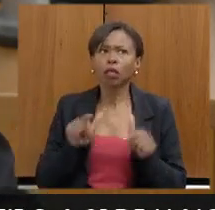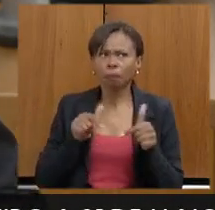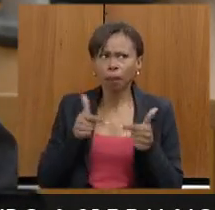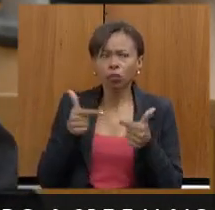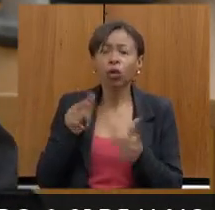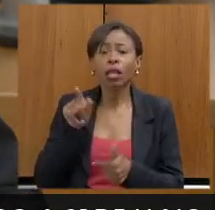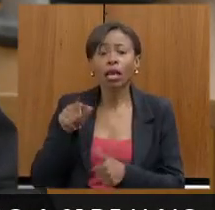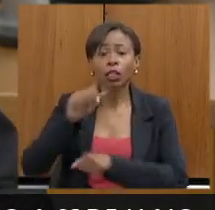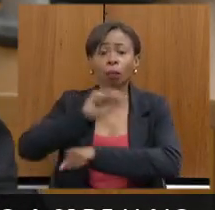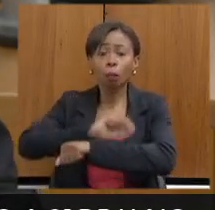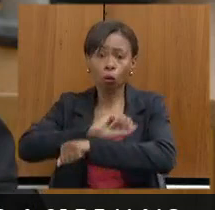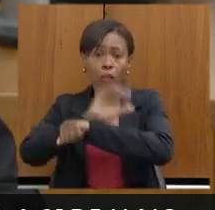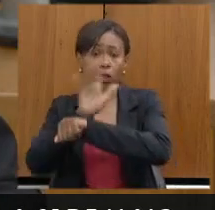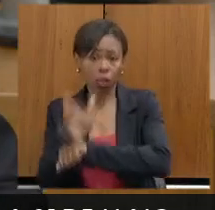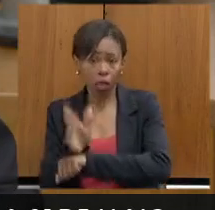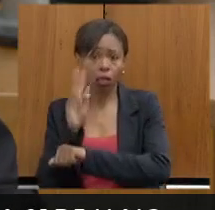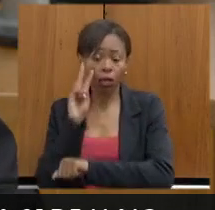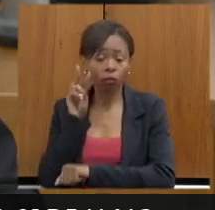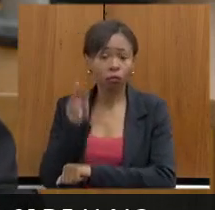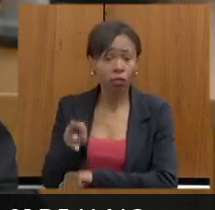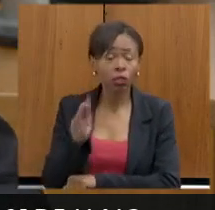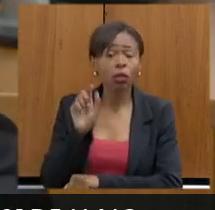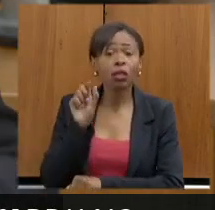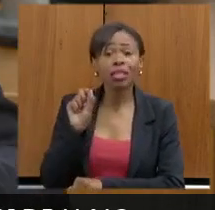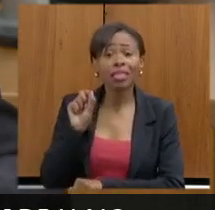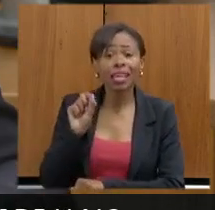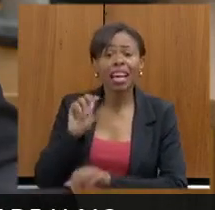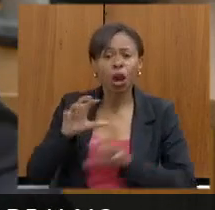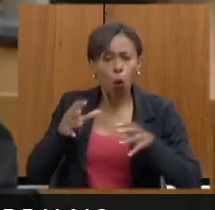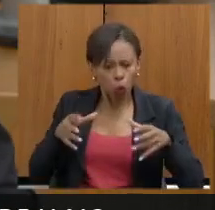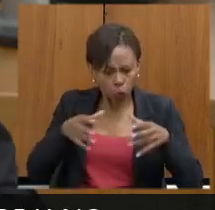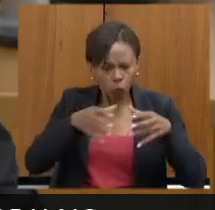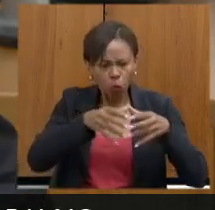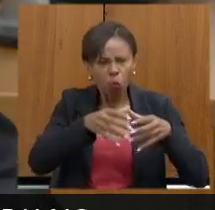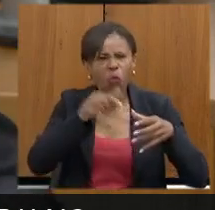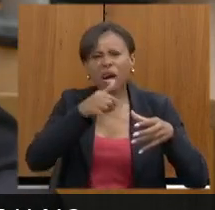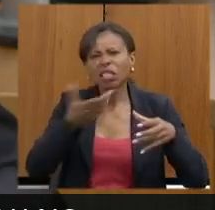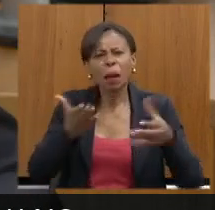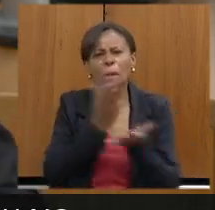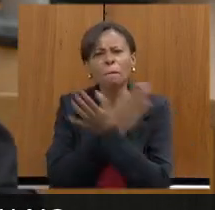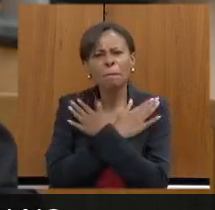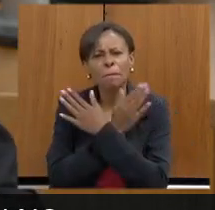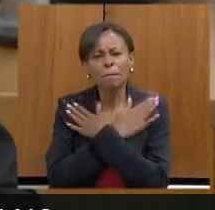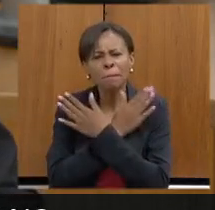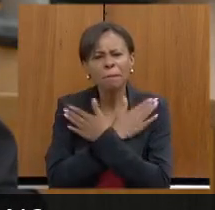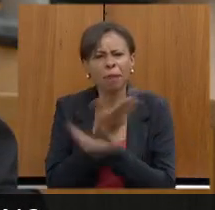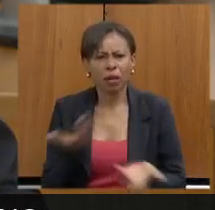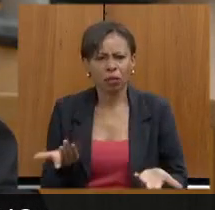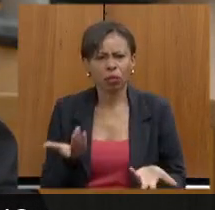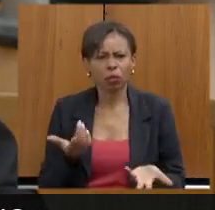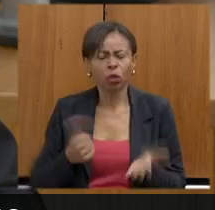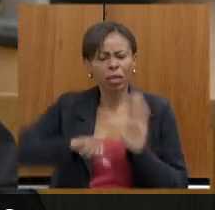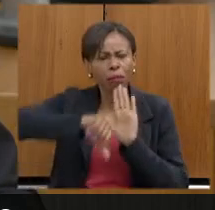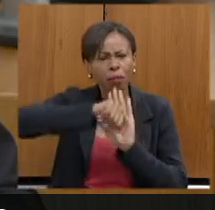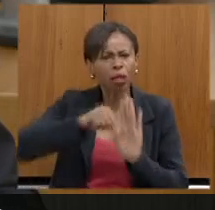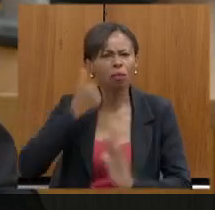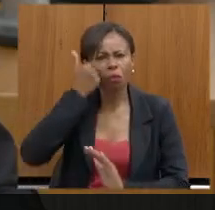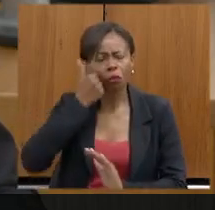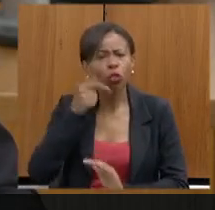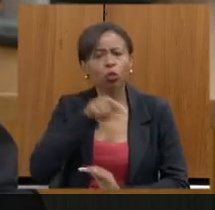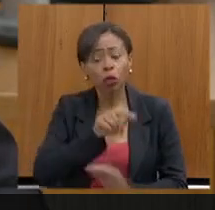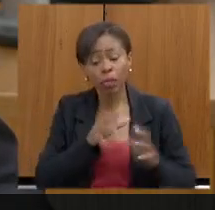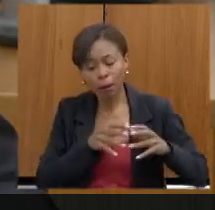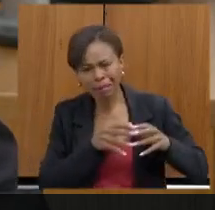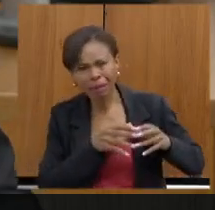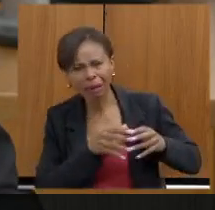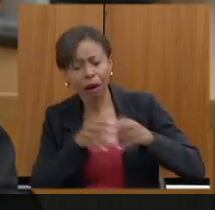Montes Claros onde é um bando de vagabundo entrou numa terra é isso Era